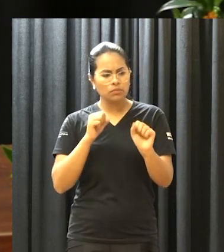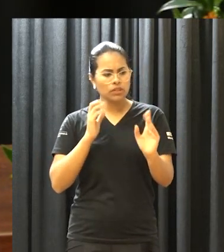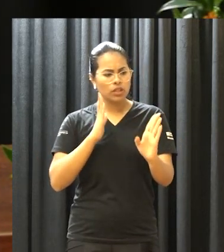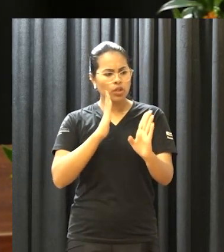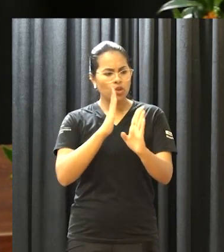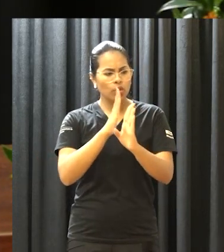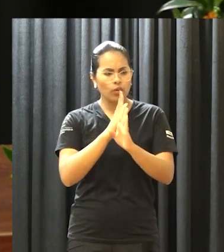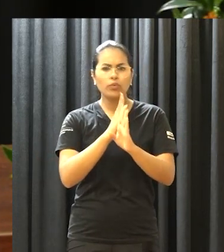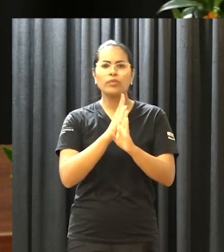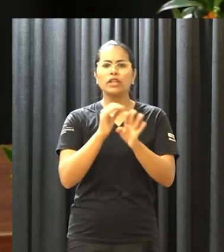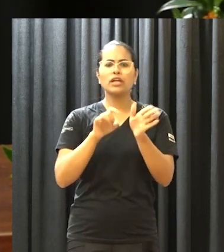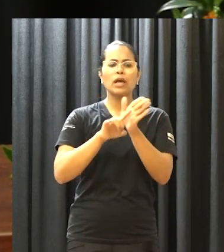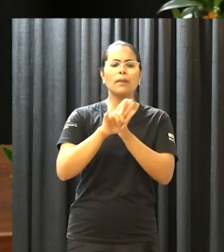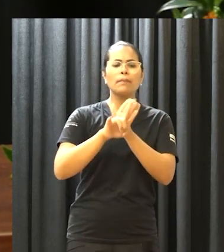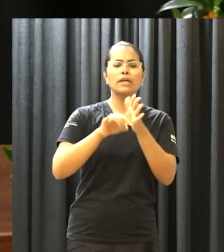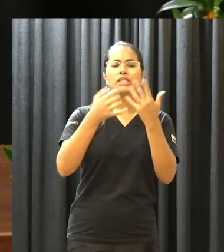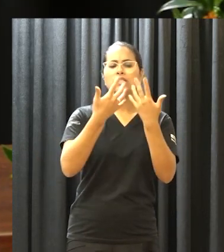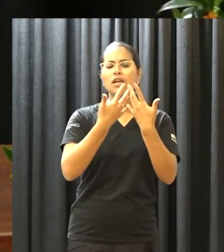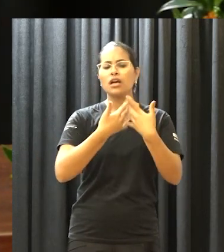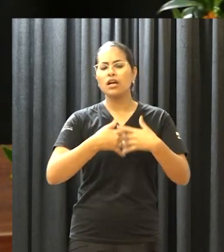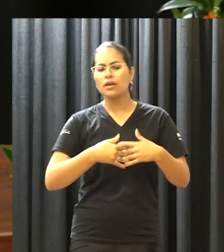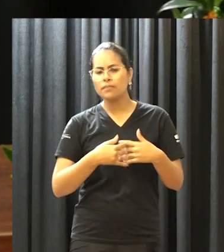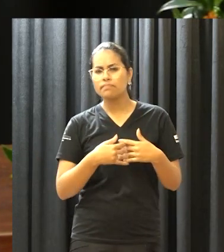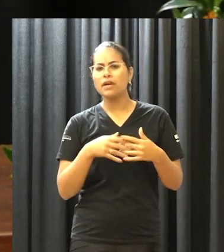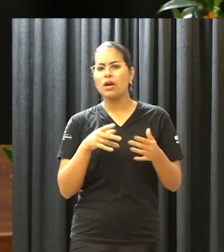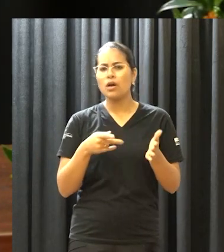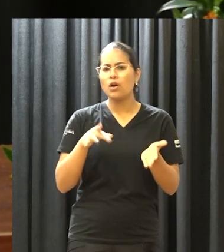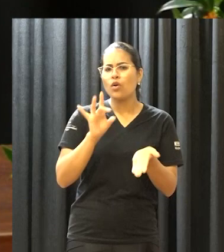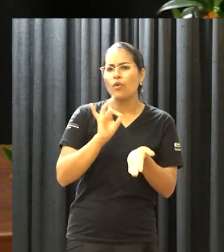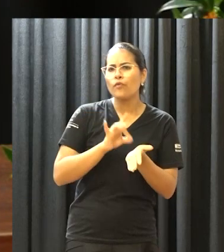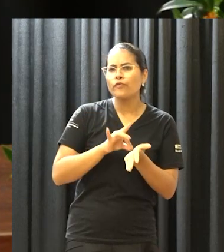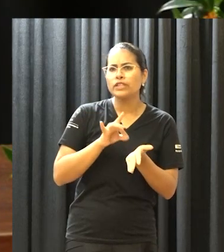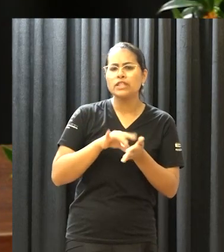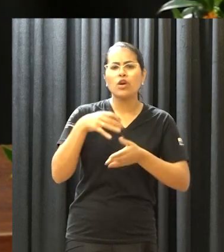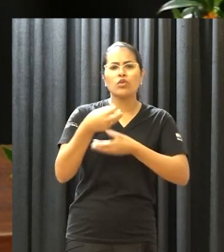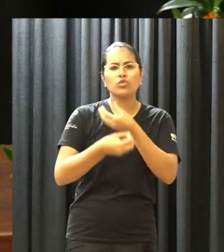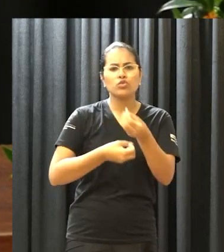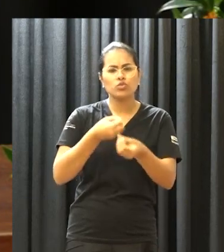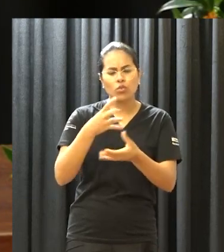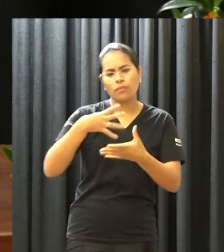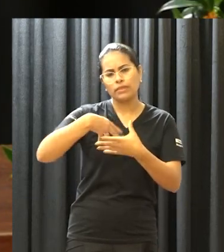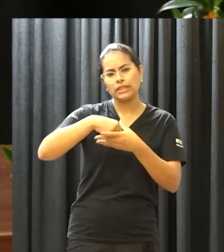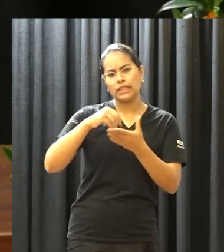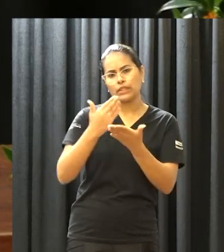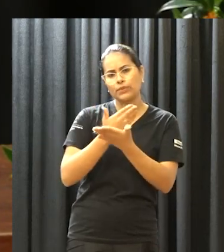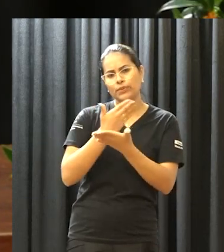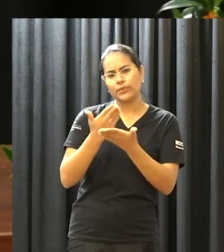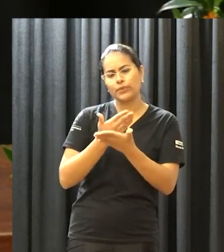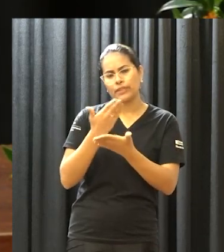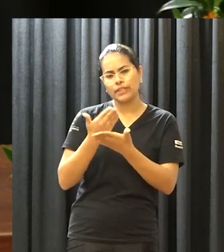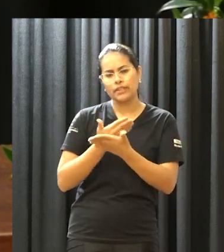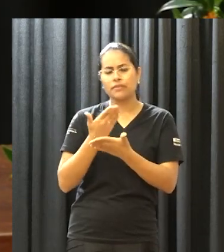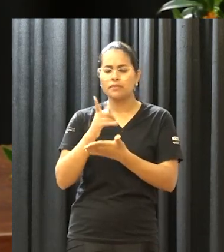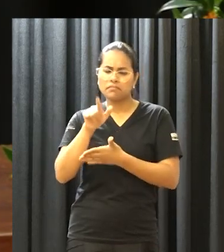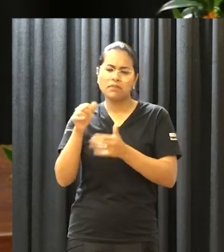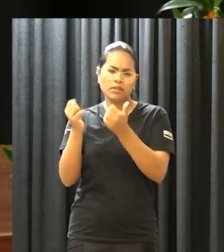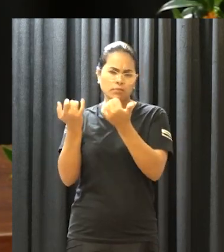ao pesquisar com uma materialidade no livro, né? É isso que está escrito aí.